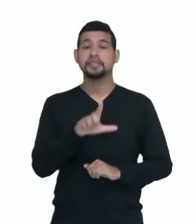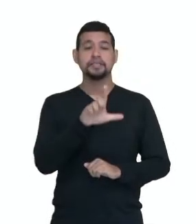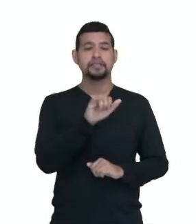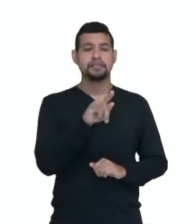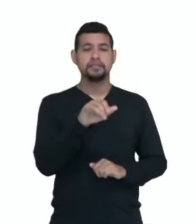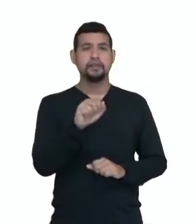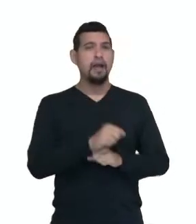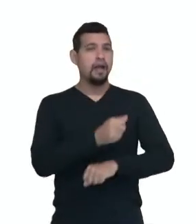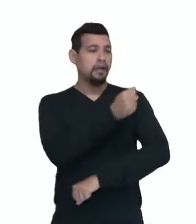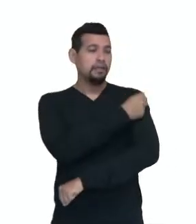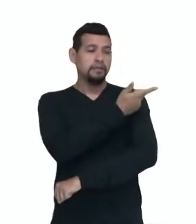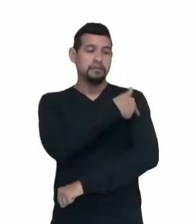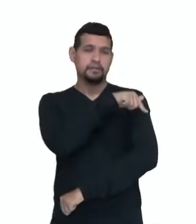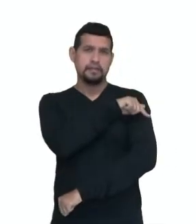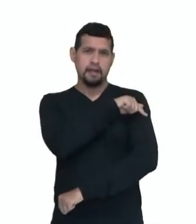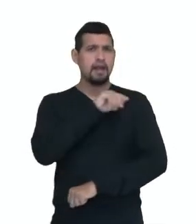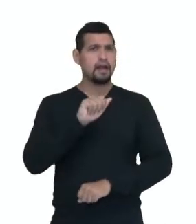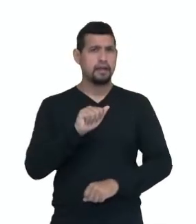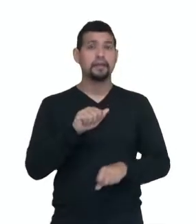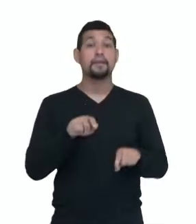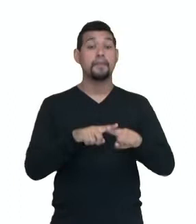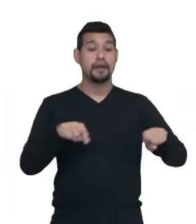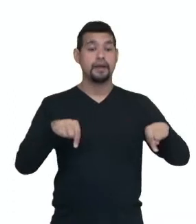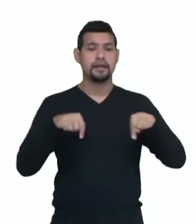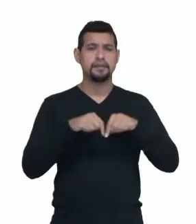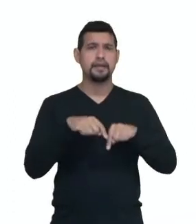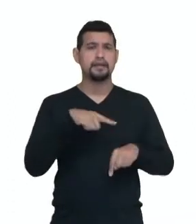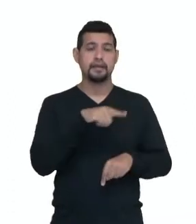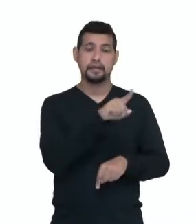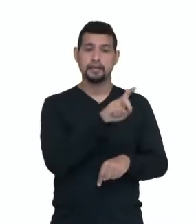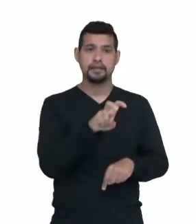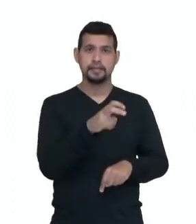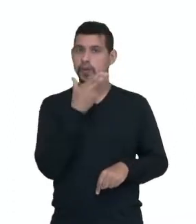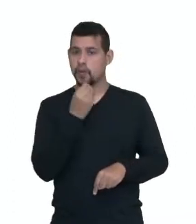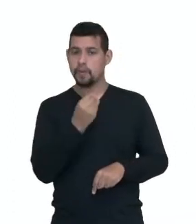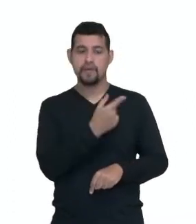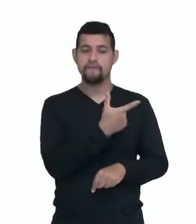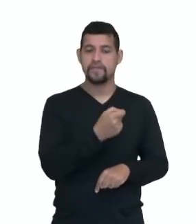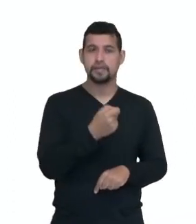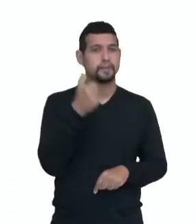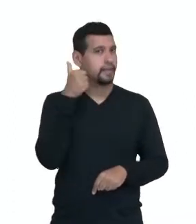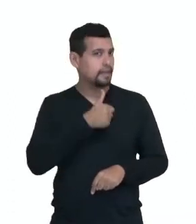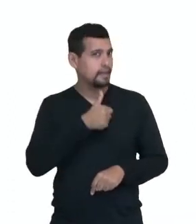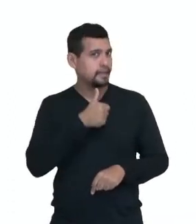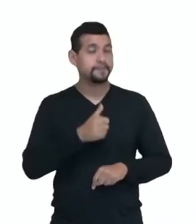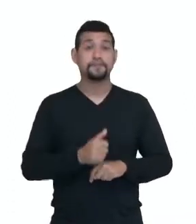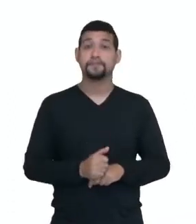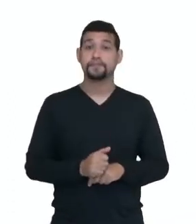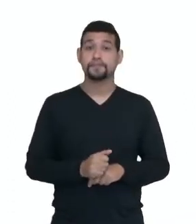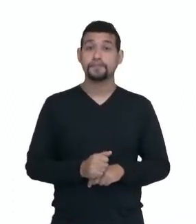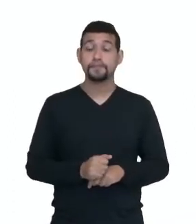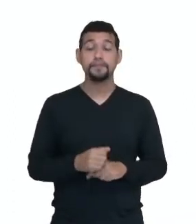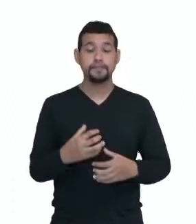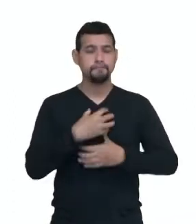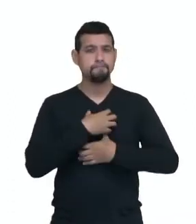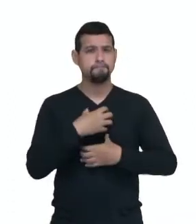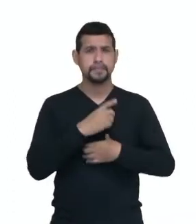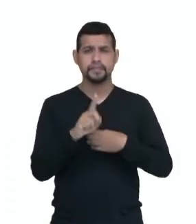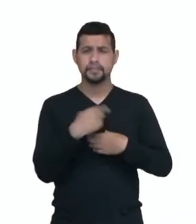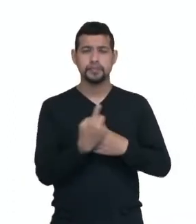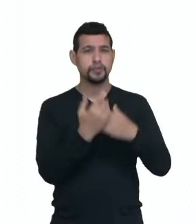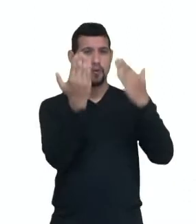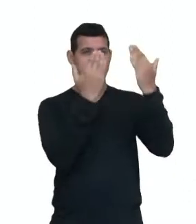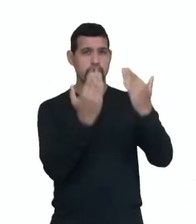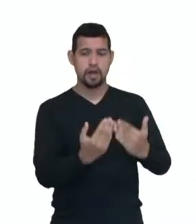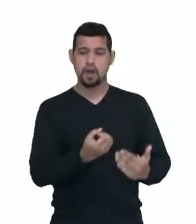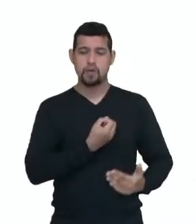do 7º ano A. Nessa classe há 15 meninos e 20 meninas. Uma das maneiras de comparar